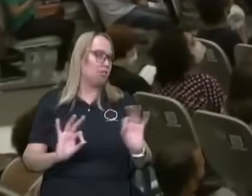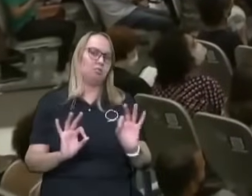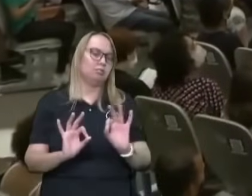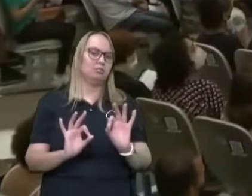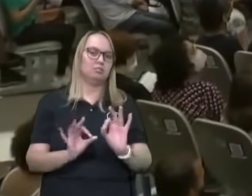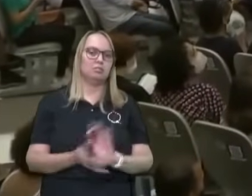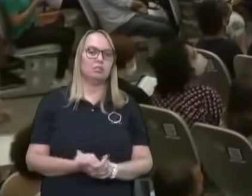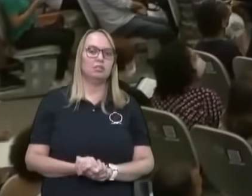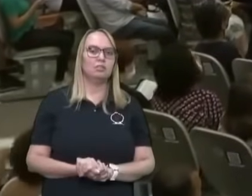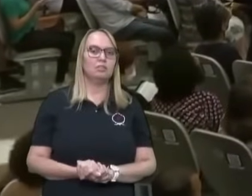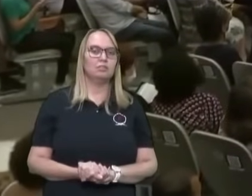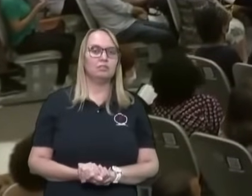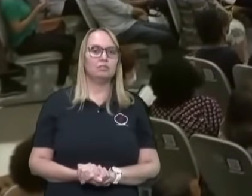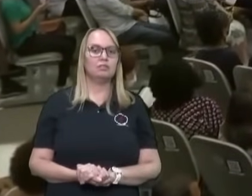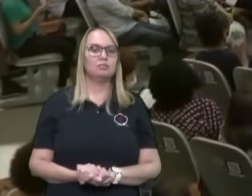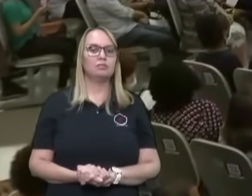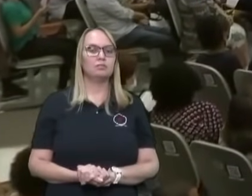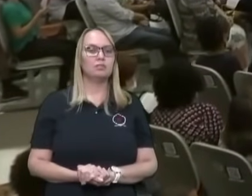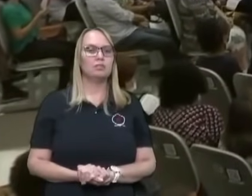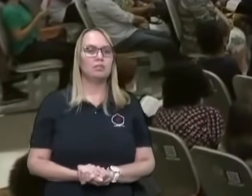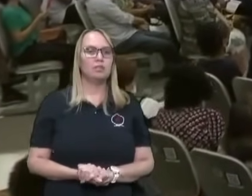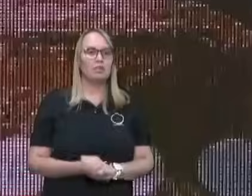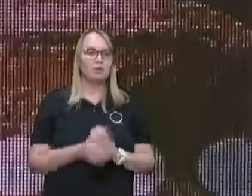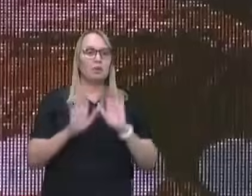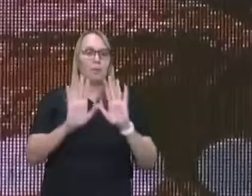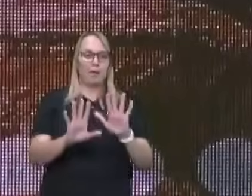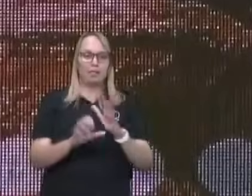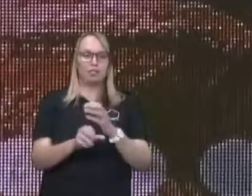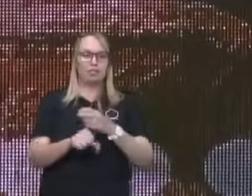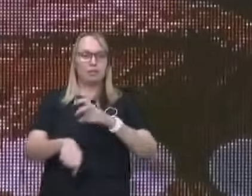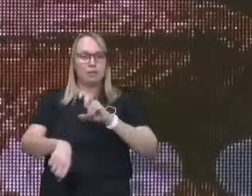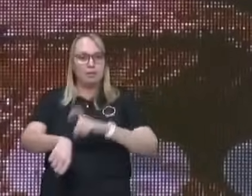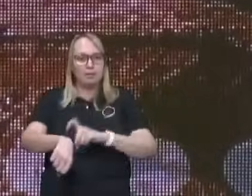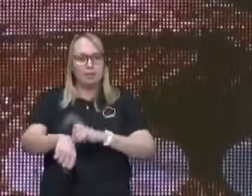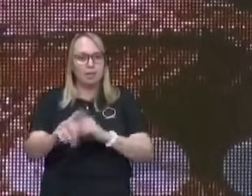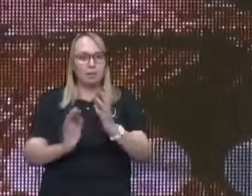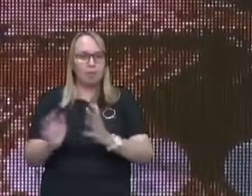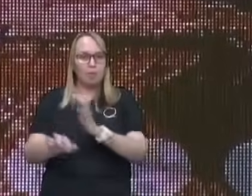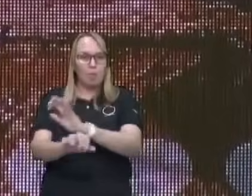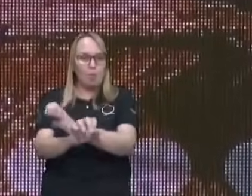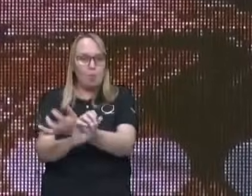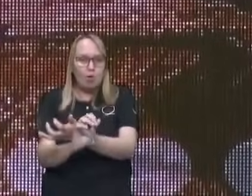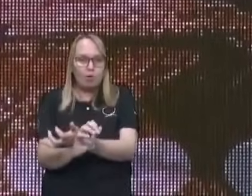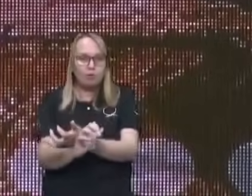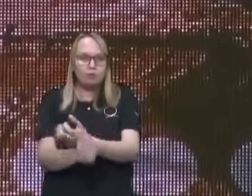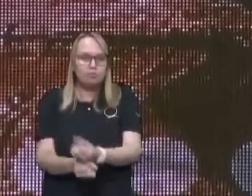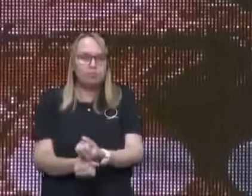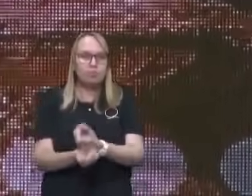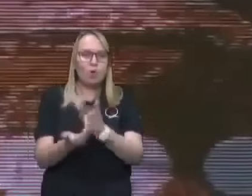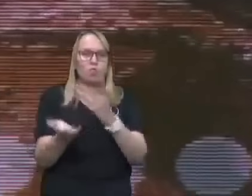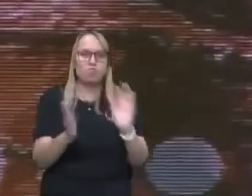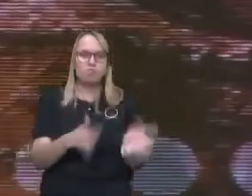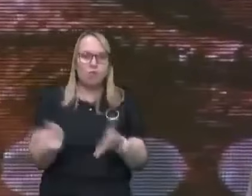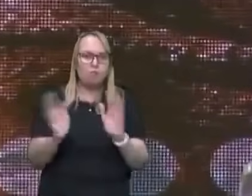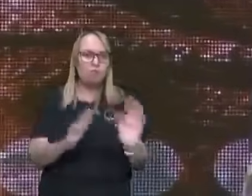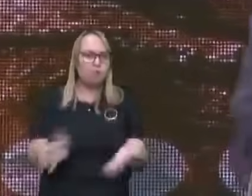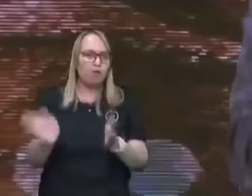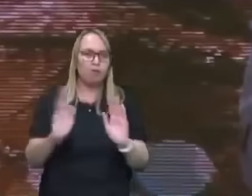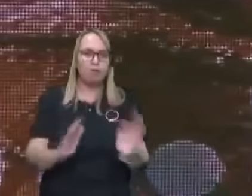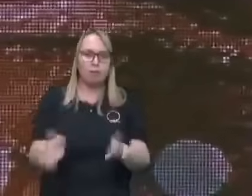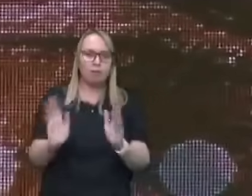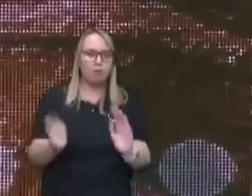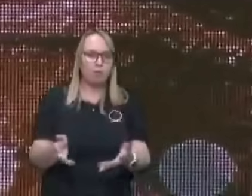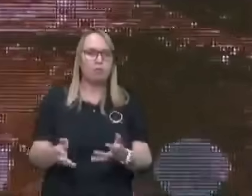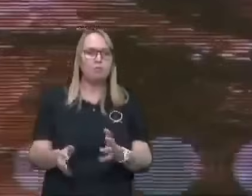transfere sequidão. Mas no ano da sequidão, você dá fruto. Você só transfere bênção, fruto. Você não transfere